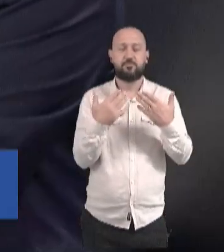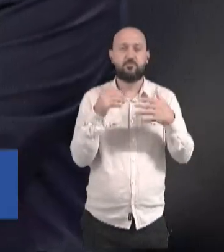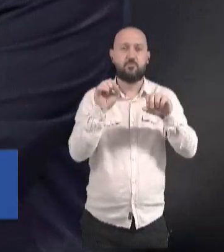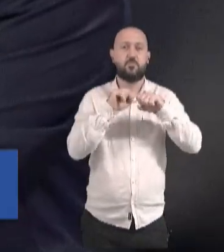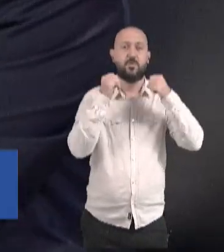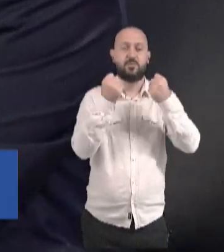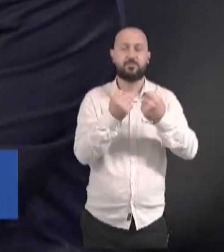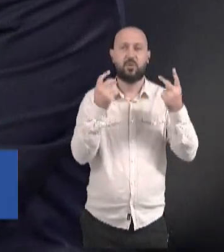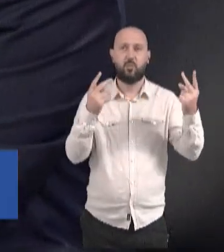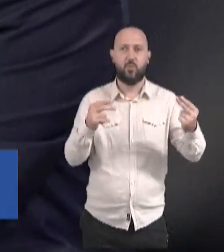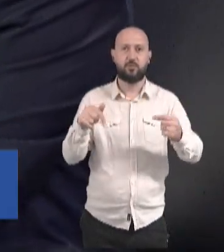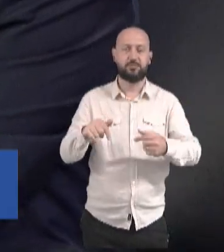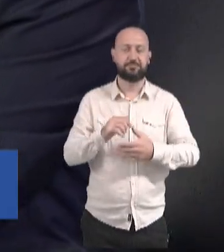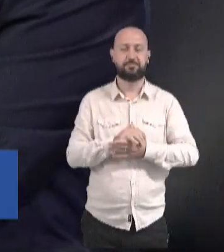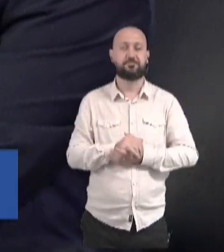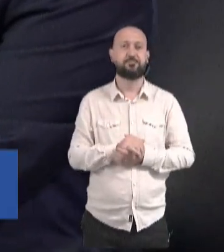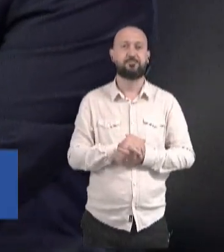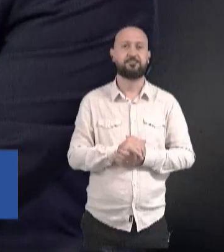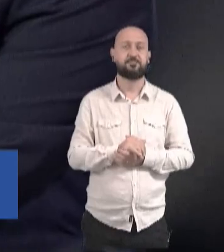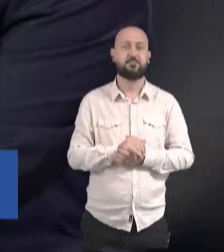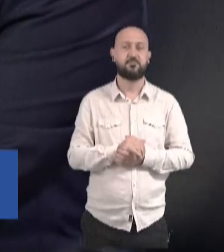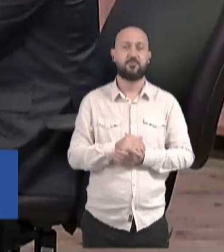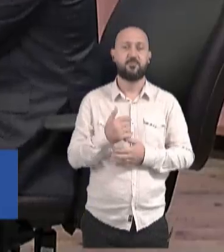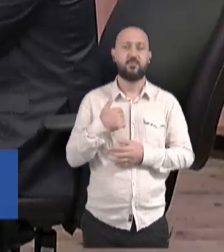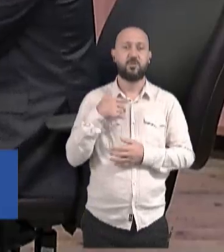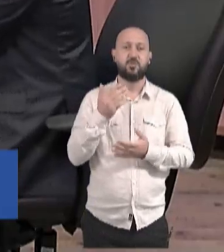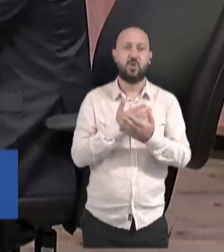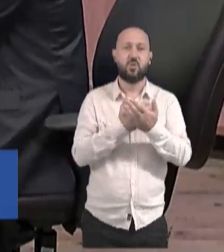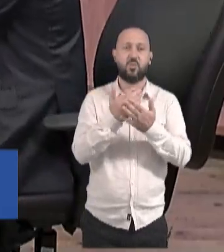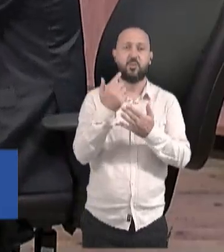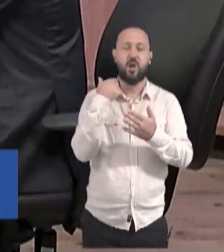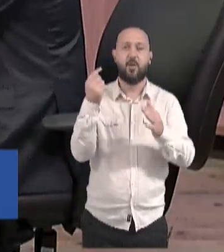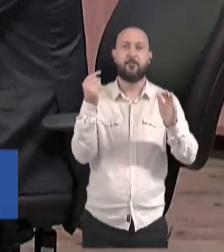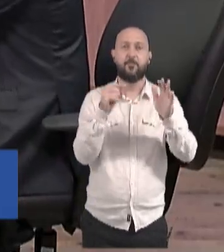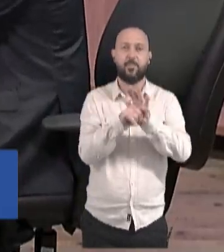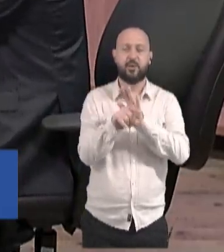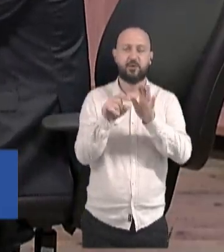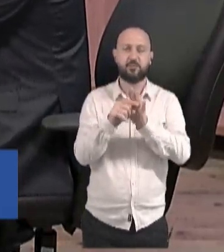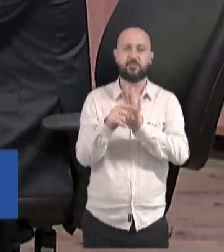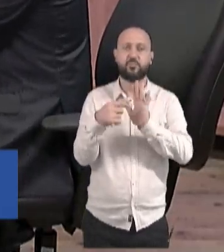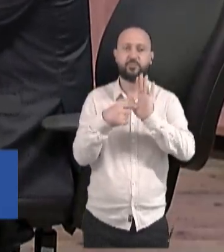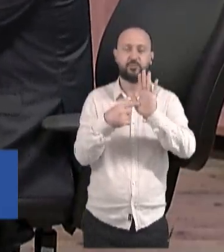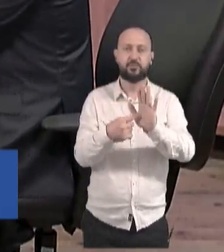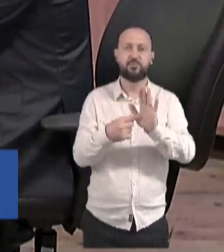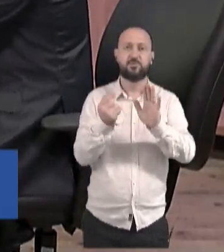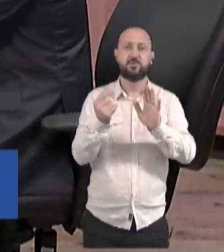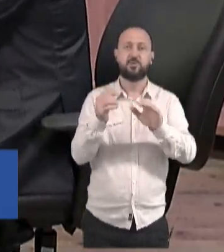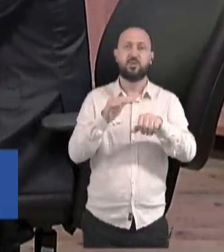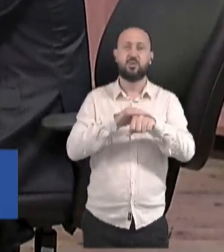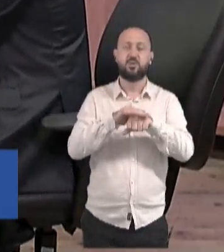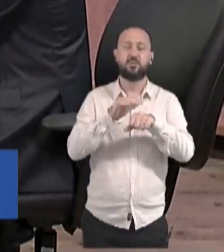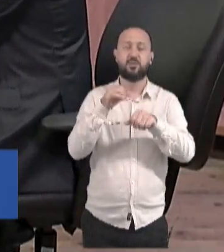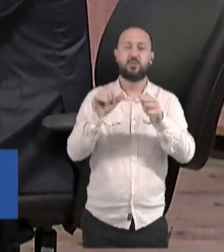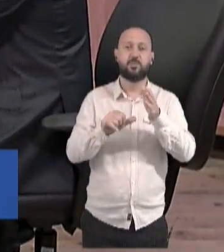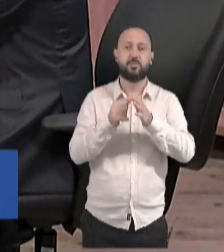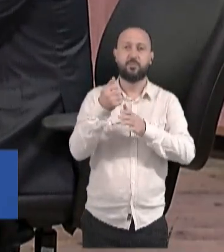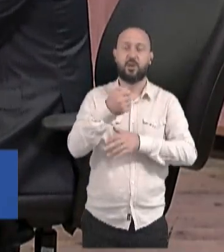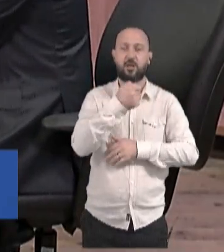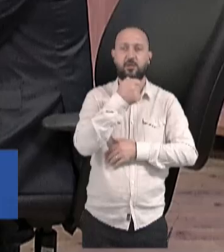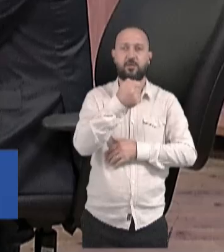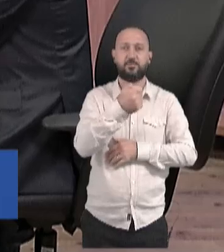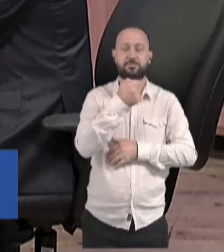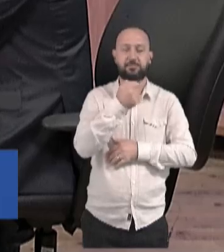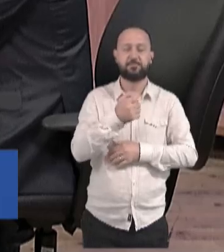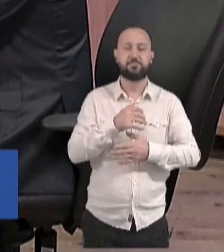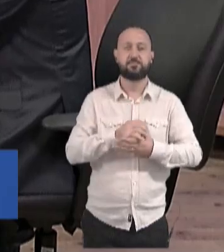em seminários como esse. Bom, deputado, eu já começo aqui a minha pergunta destacando uma fala da nossa primeira